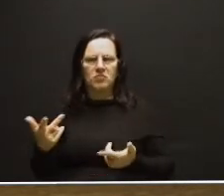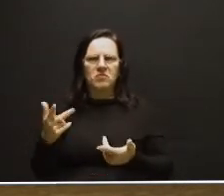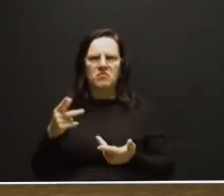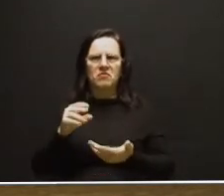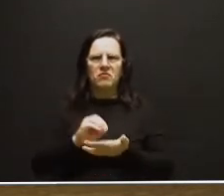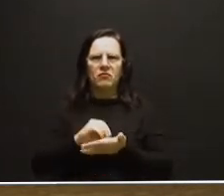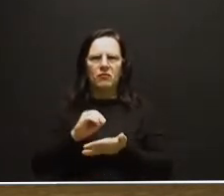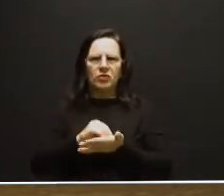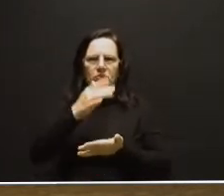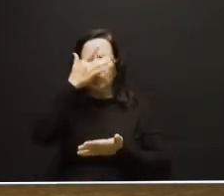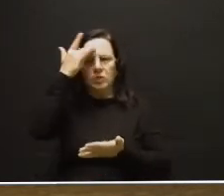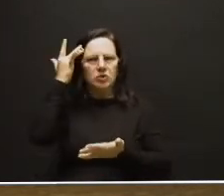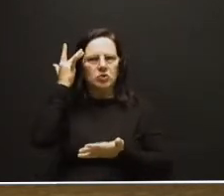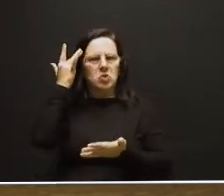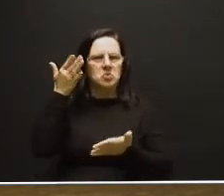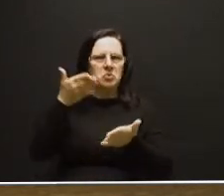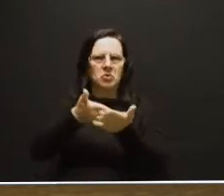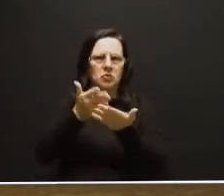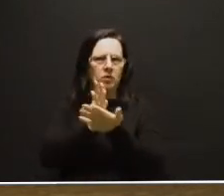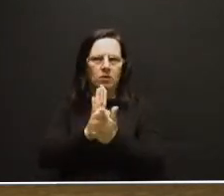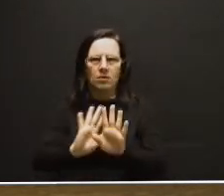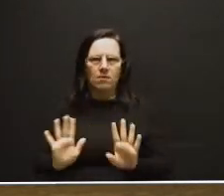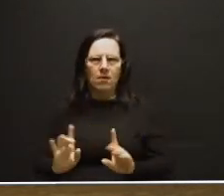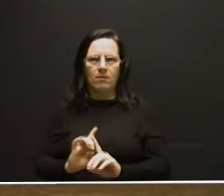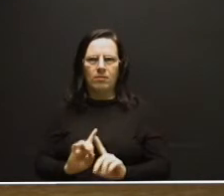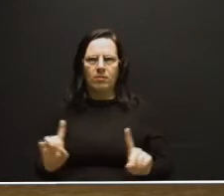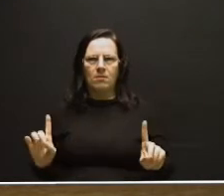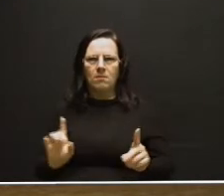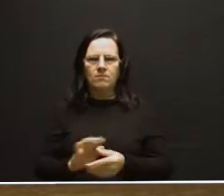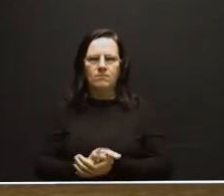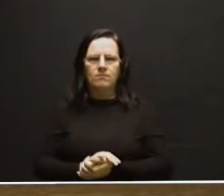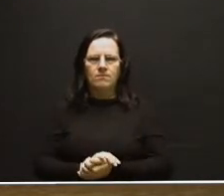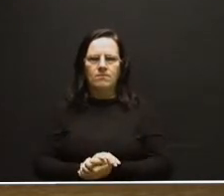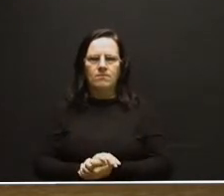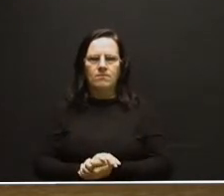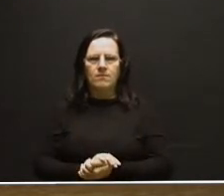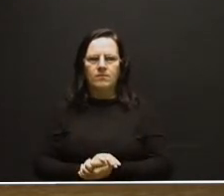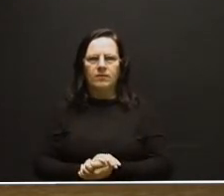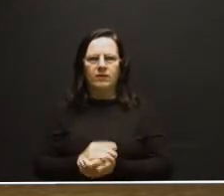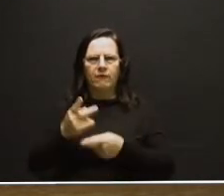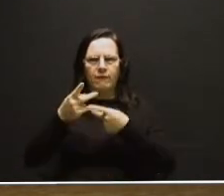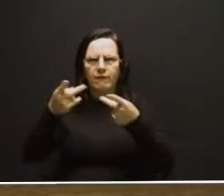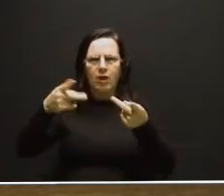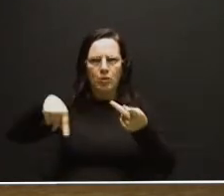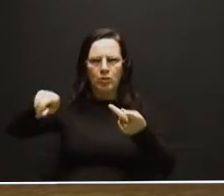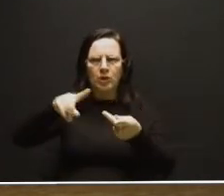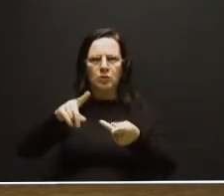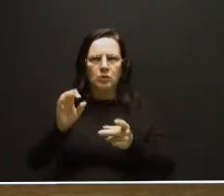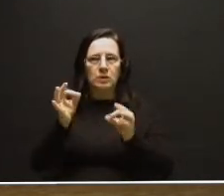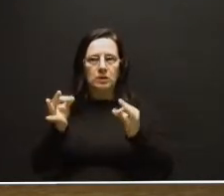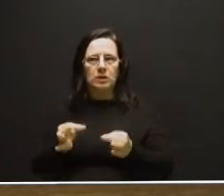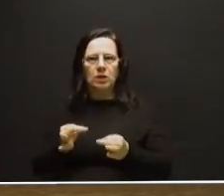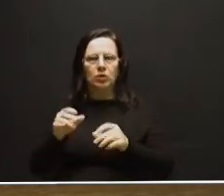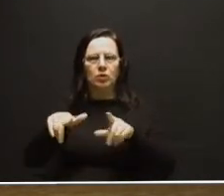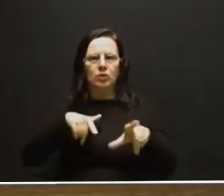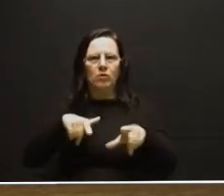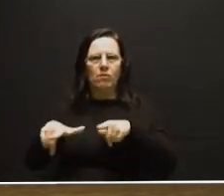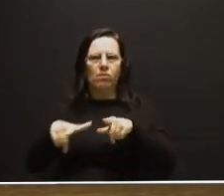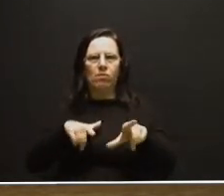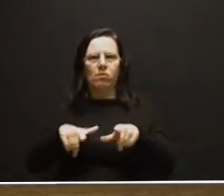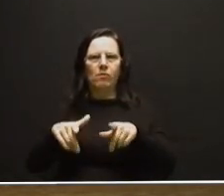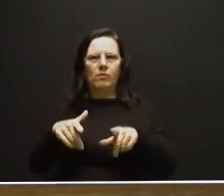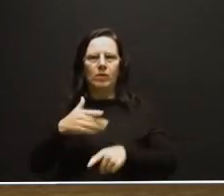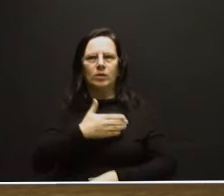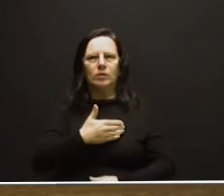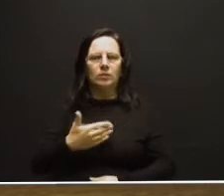no seu melhor que isso vai ser interrompido é dizem por aí que o certo no serviço público é quando a pessoa